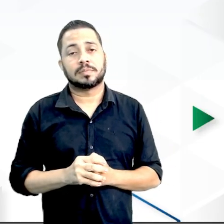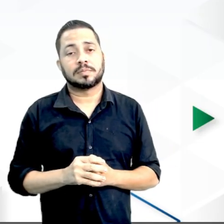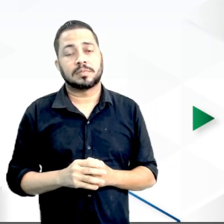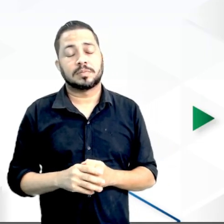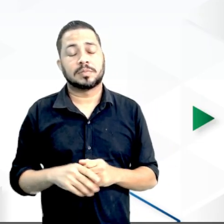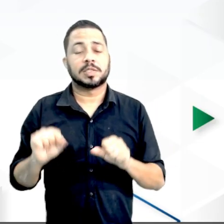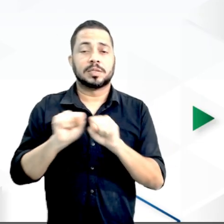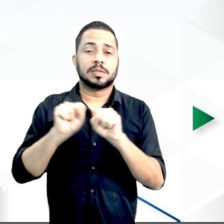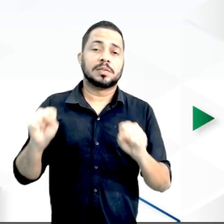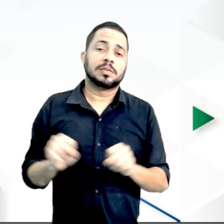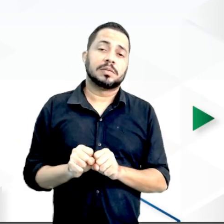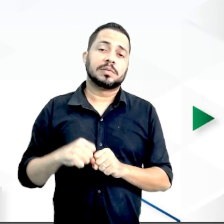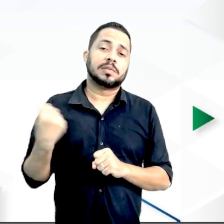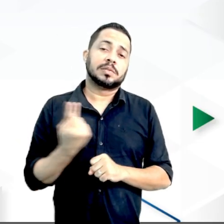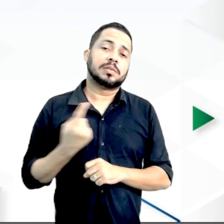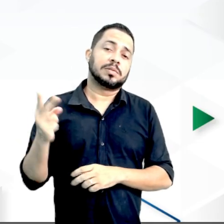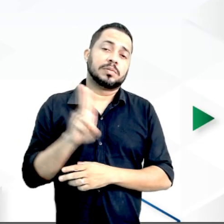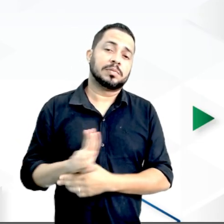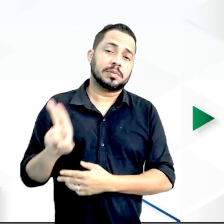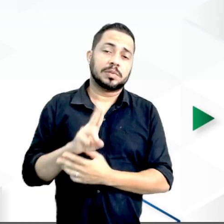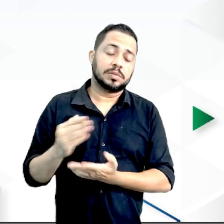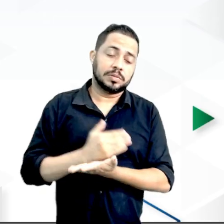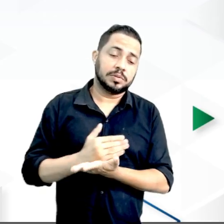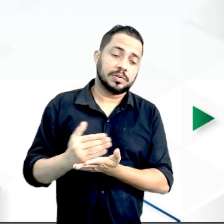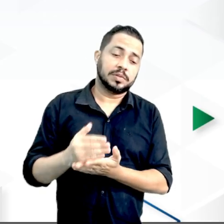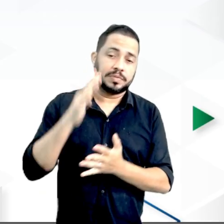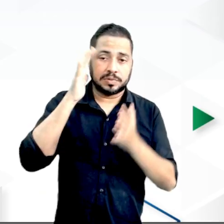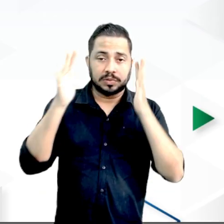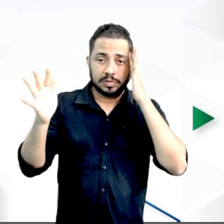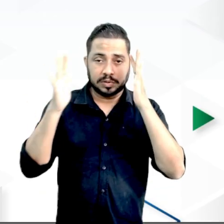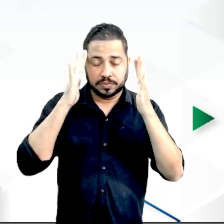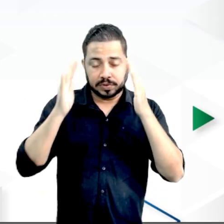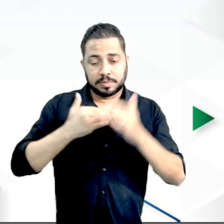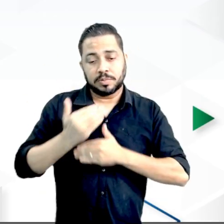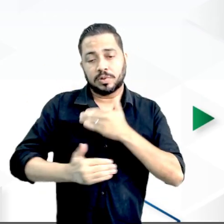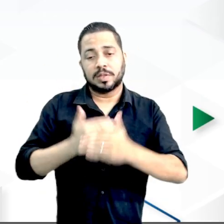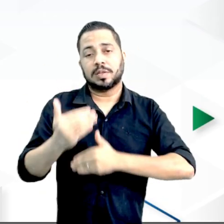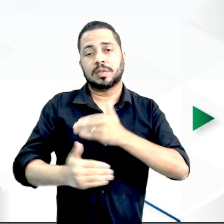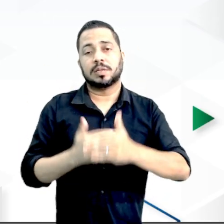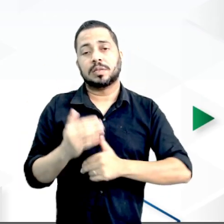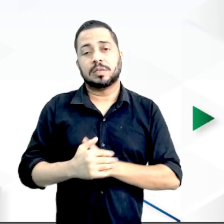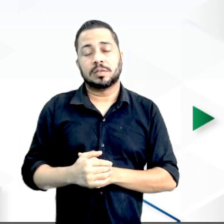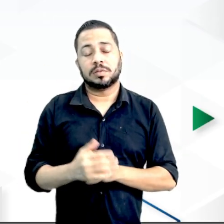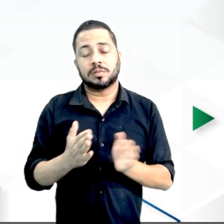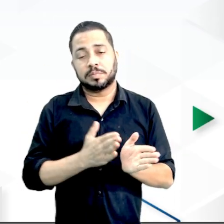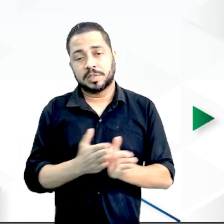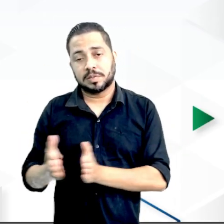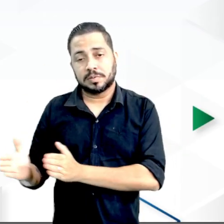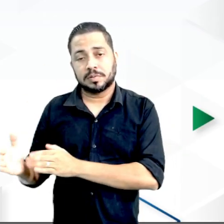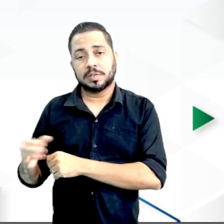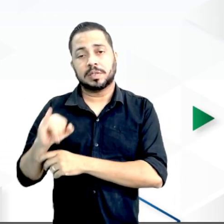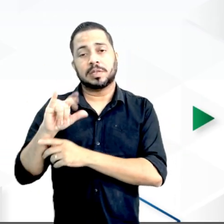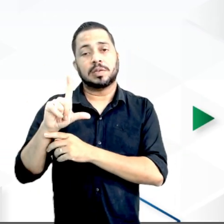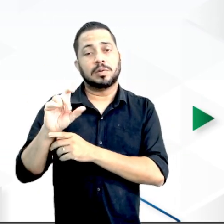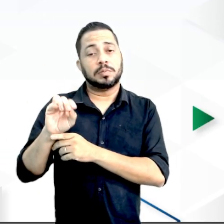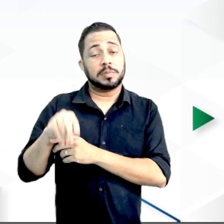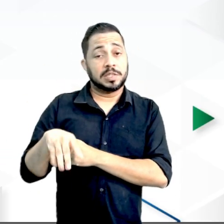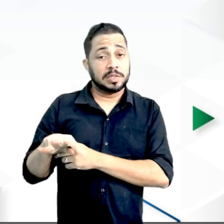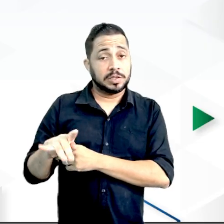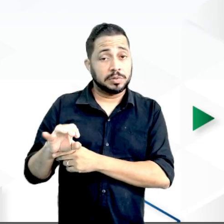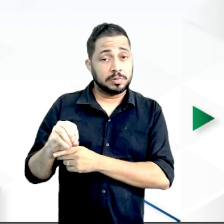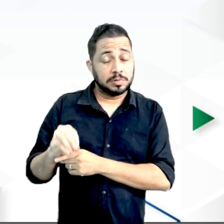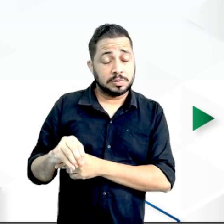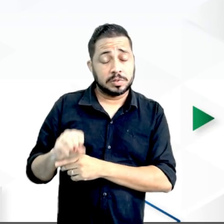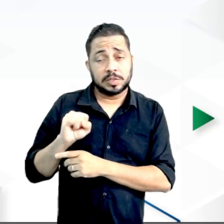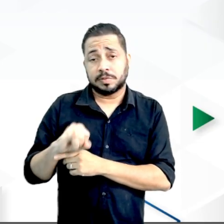desse sistema que a gente utiliza, deu origem à filosofia moderna, chamando no período do iluminismo. Se liga aí, se você